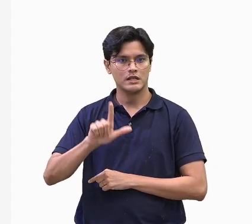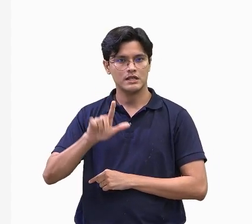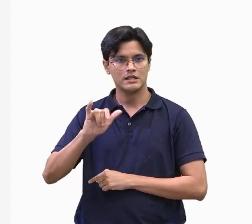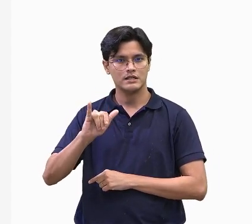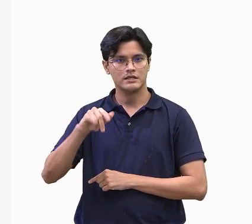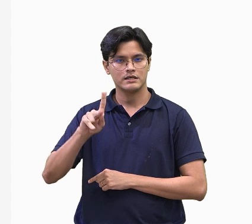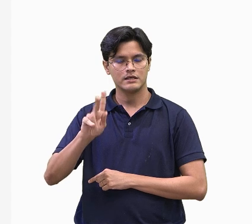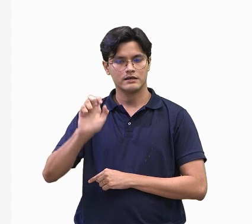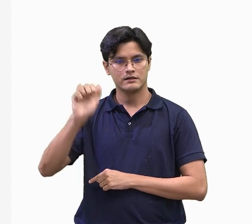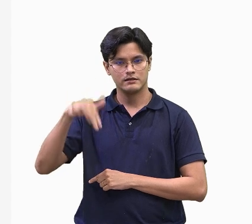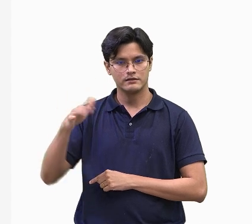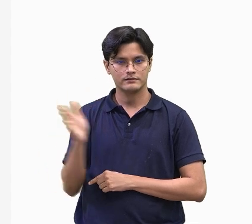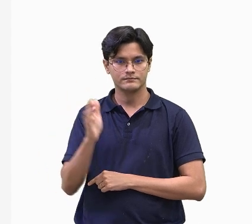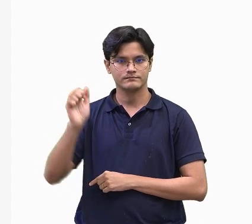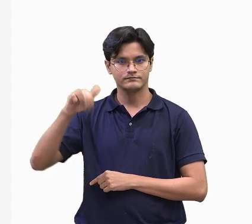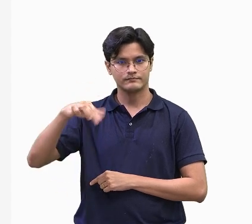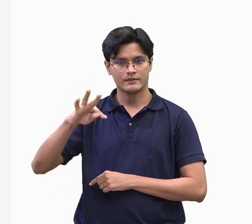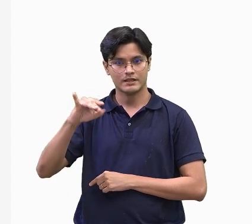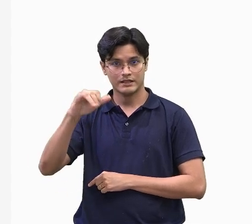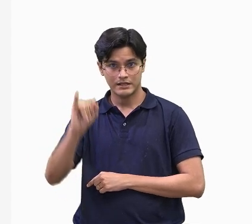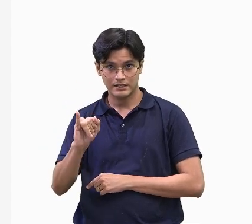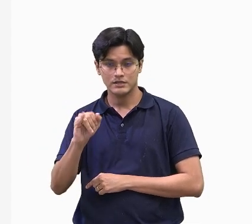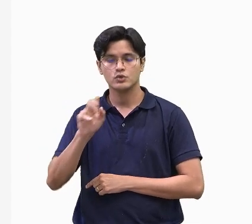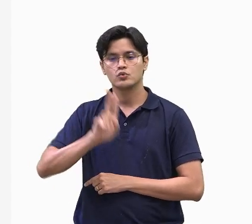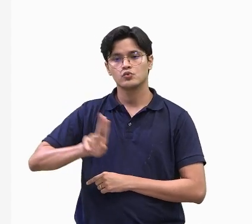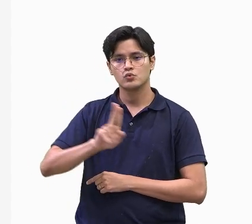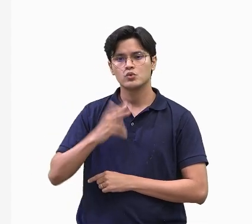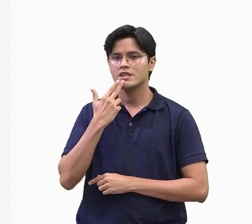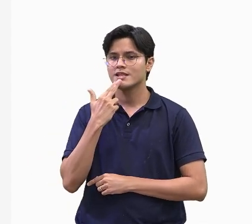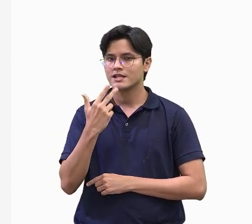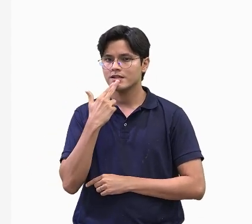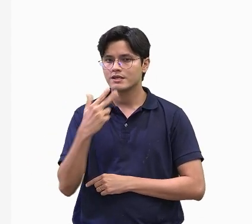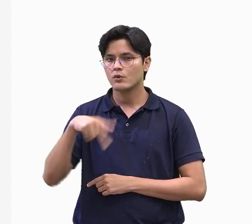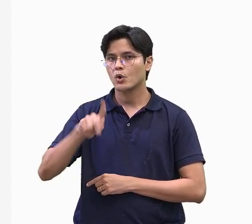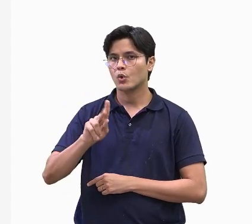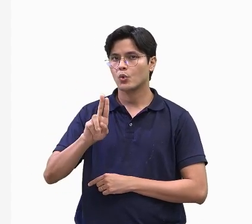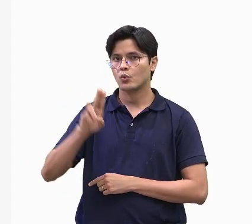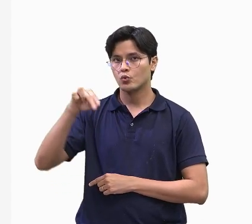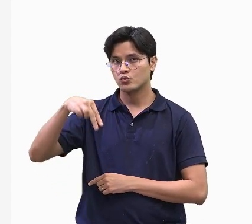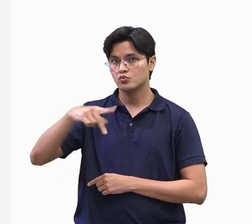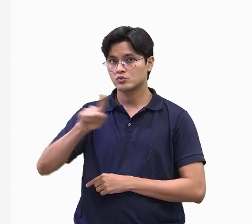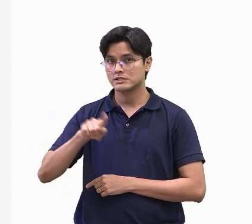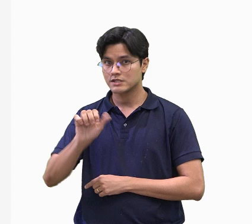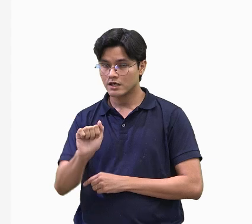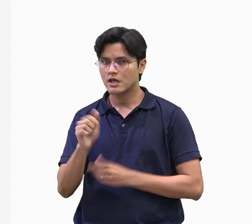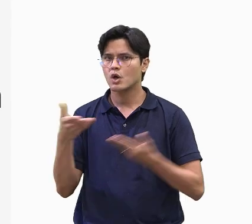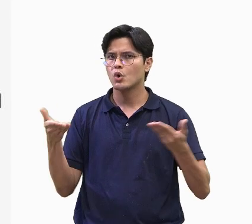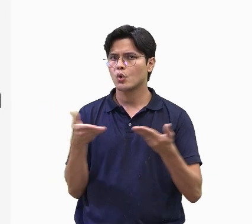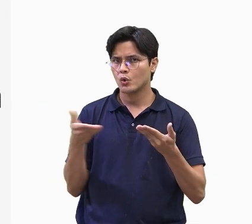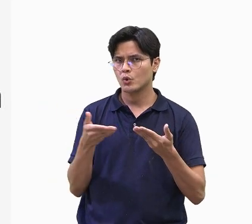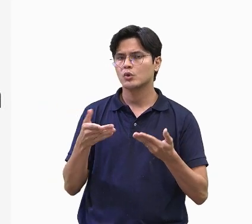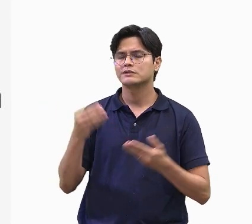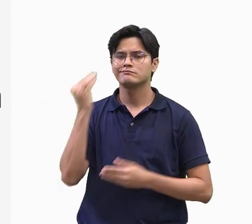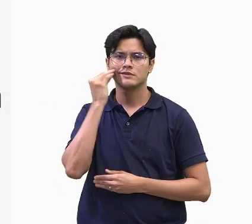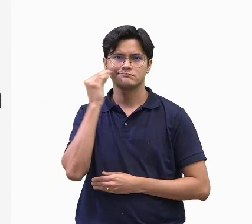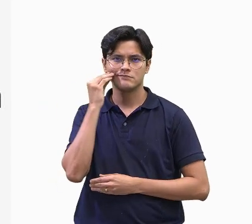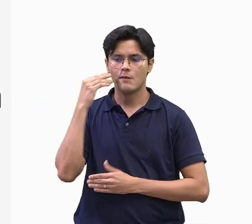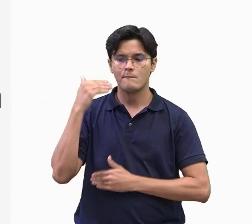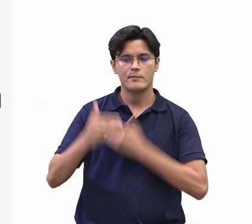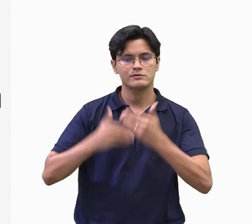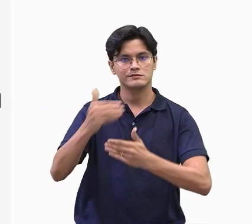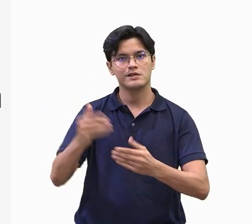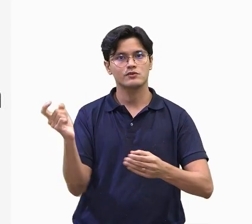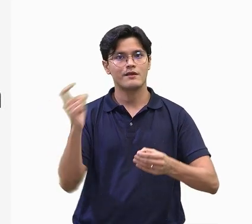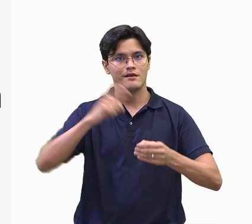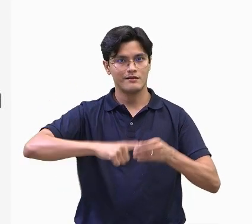tradicional deles é o Kunza, e que hoje em dia também está em processo de revitalização. A arte e a cultura fica por conta